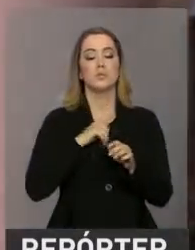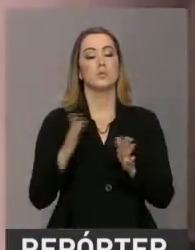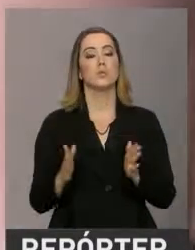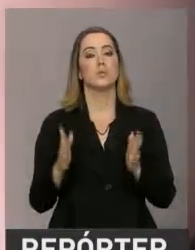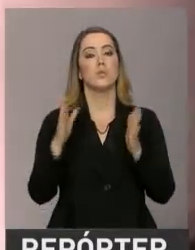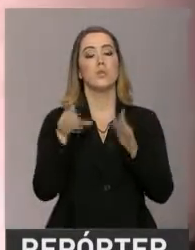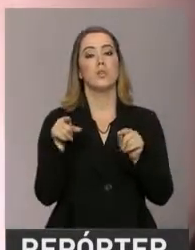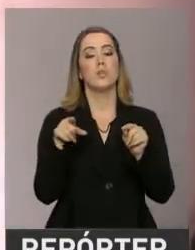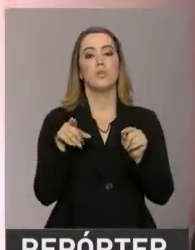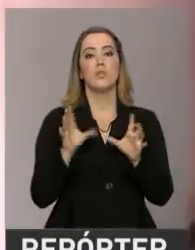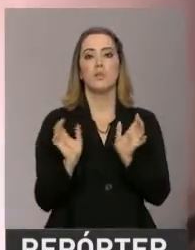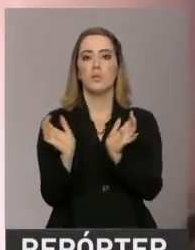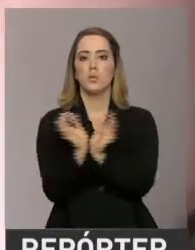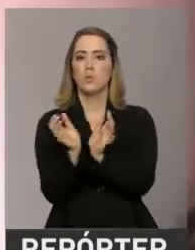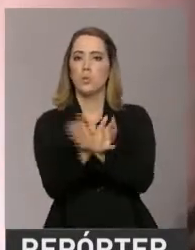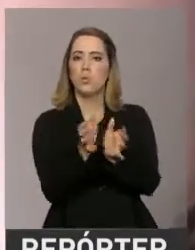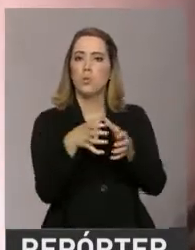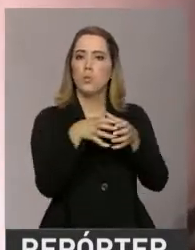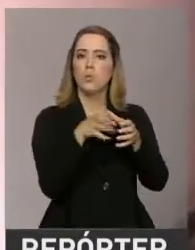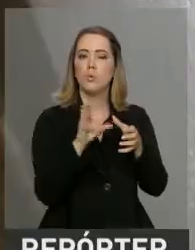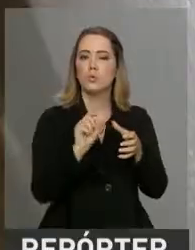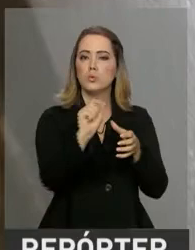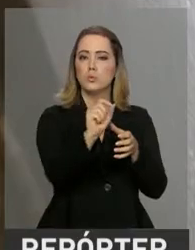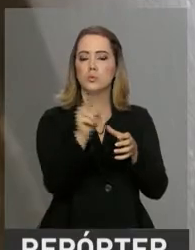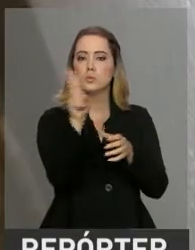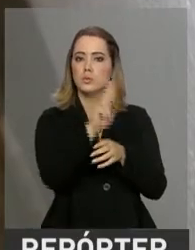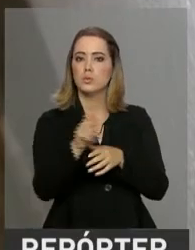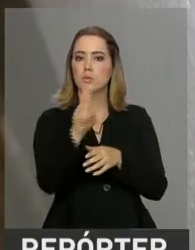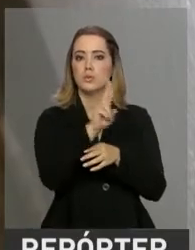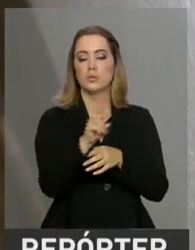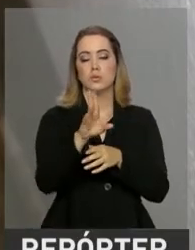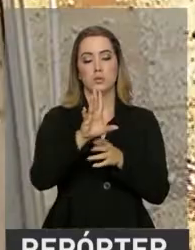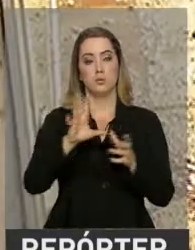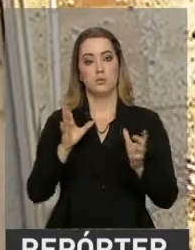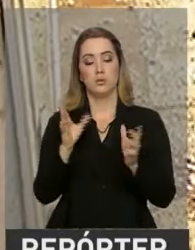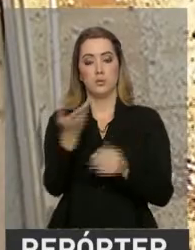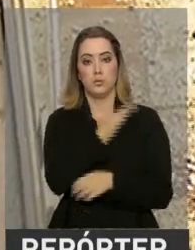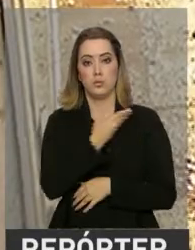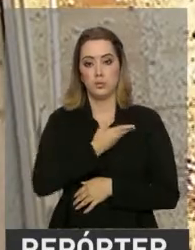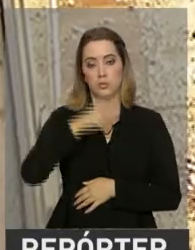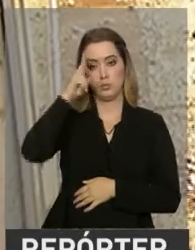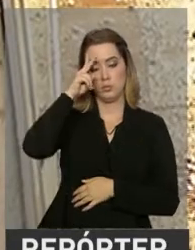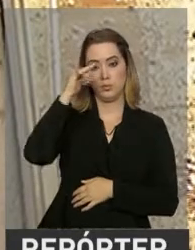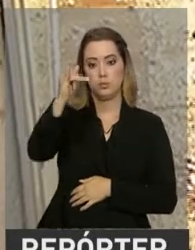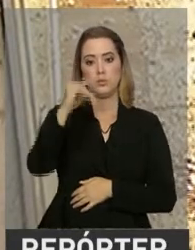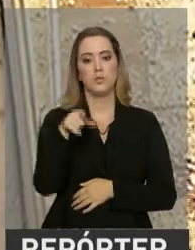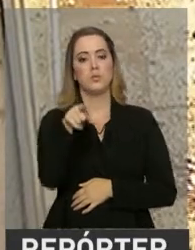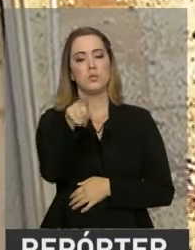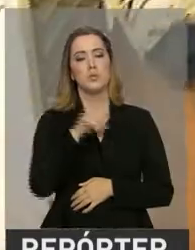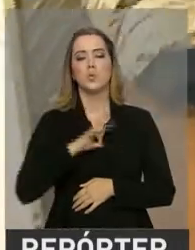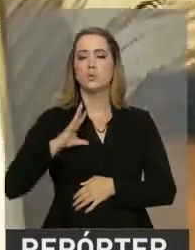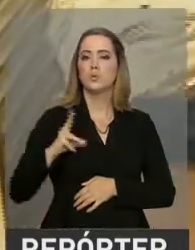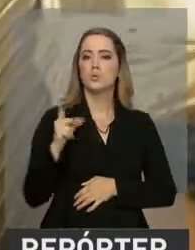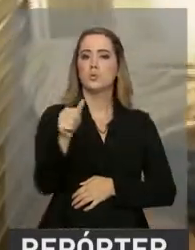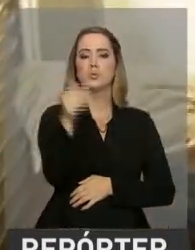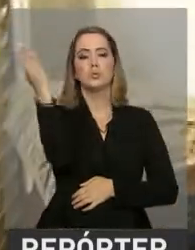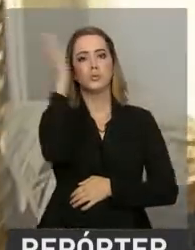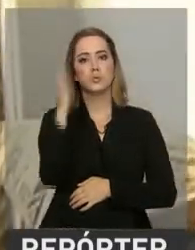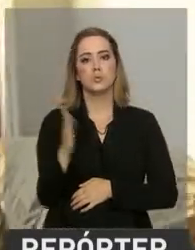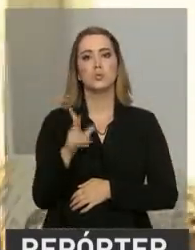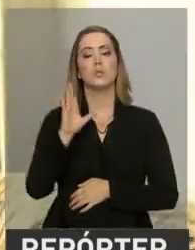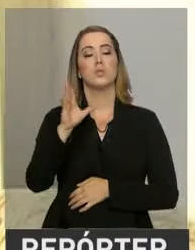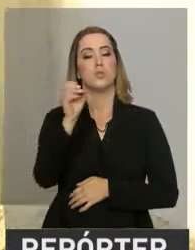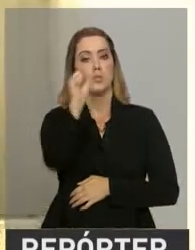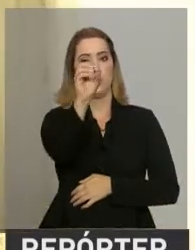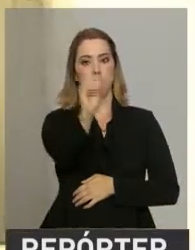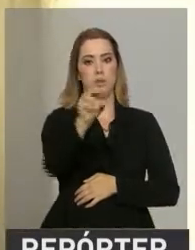da União Social dos Imigrantes haitianos a organização não é para menos em todo o Brasil já são cerca de